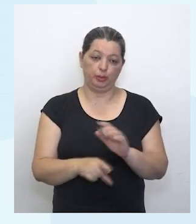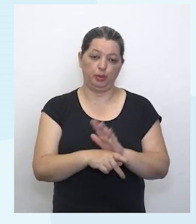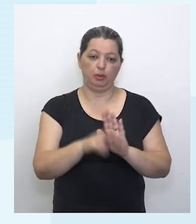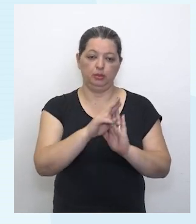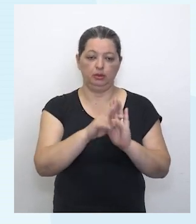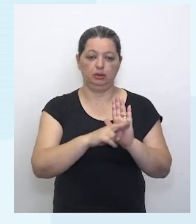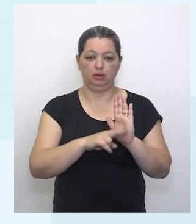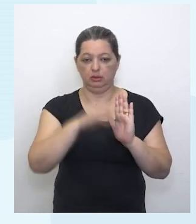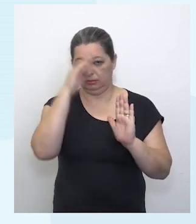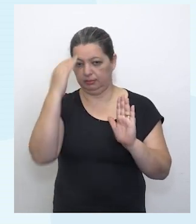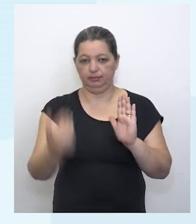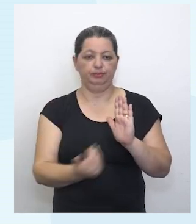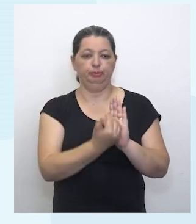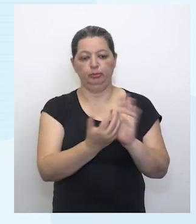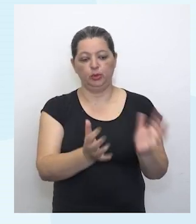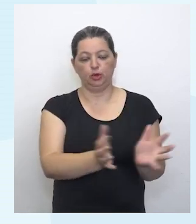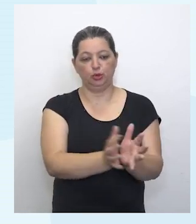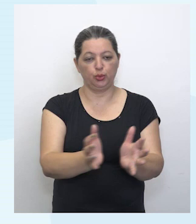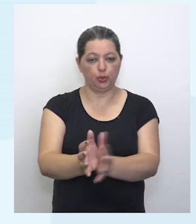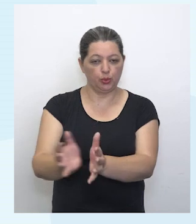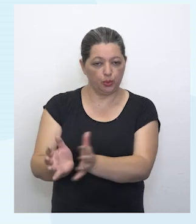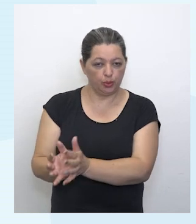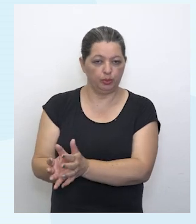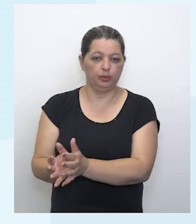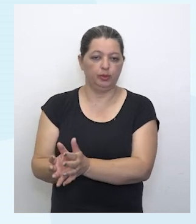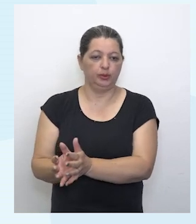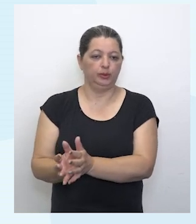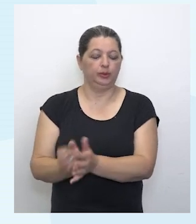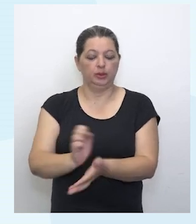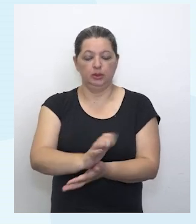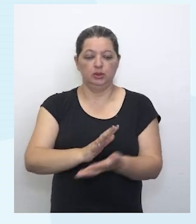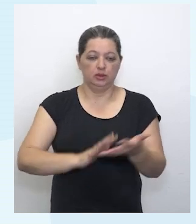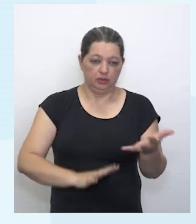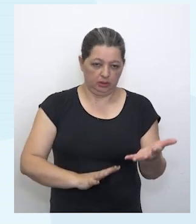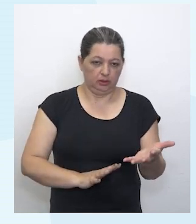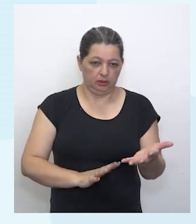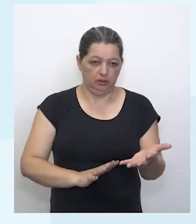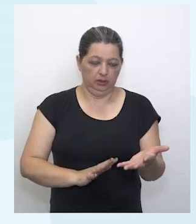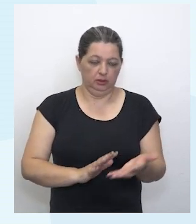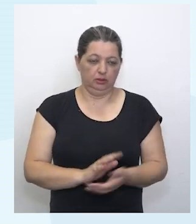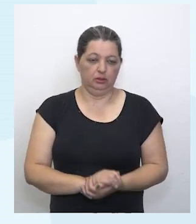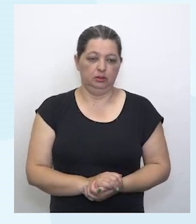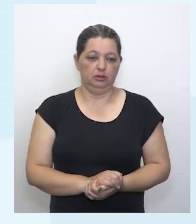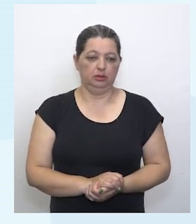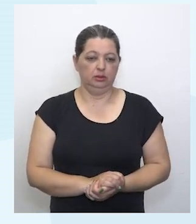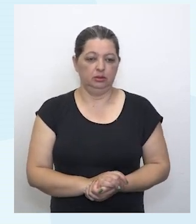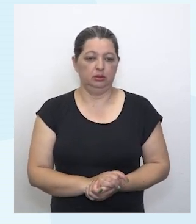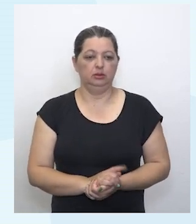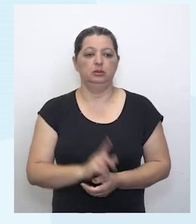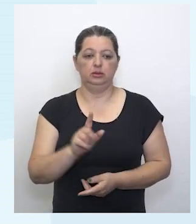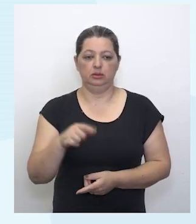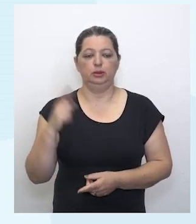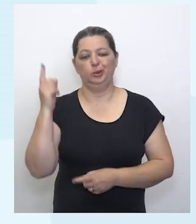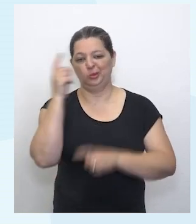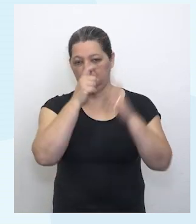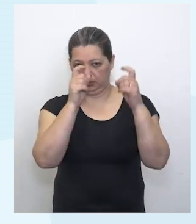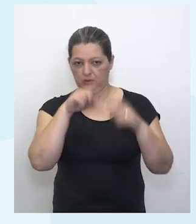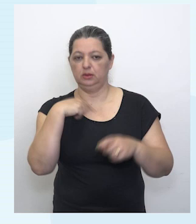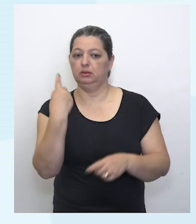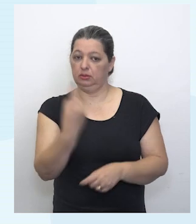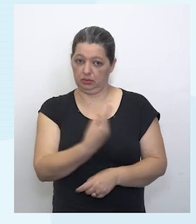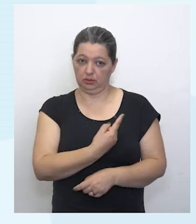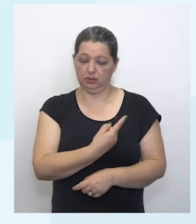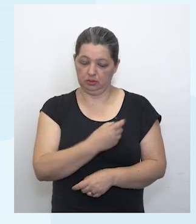gente for falar em agrupamento, em realizar atividade em dupla. Essa é uma preocupação bem grande nossa, tá